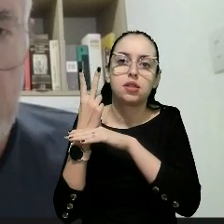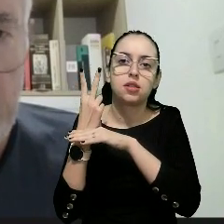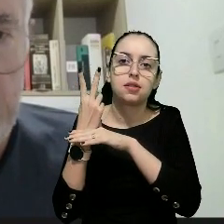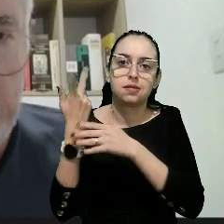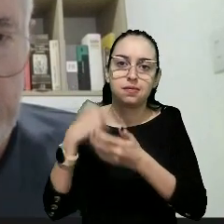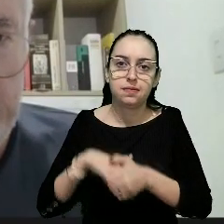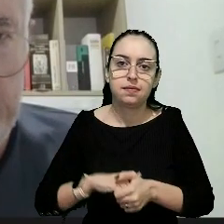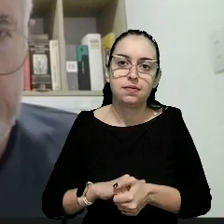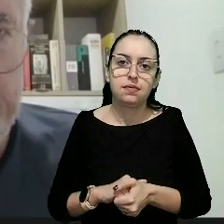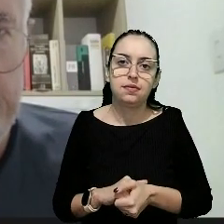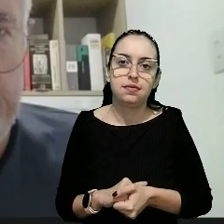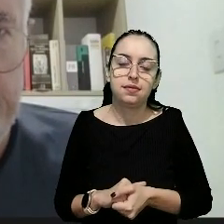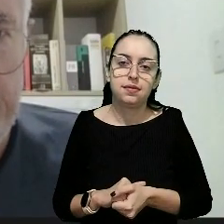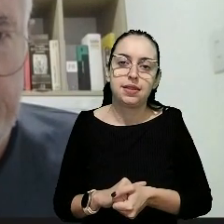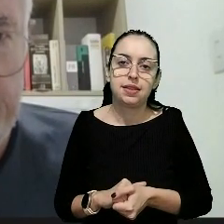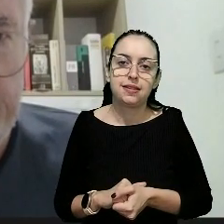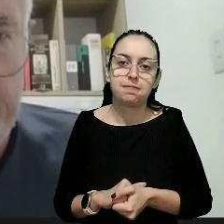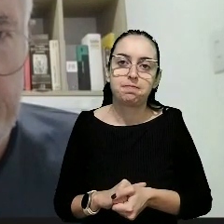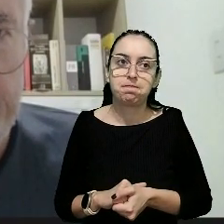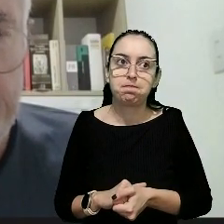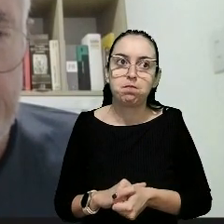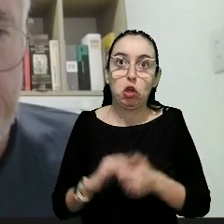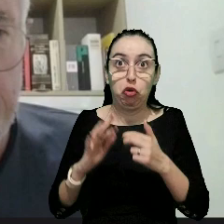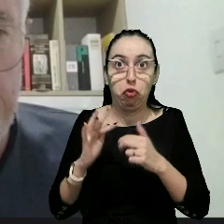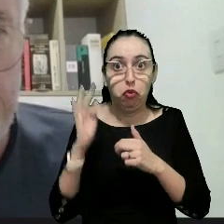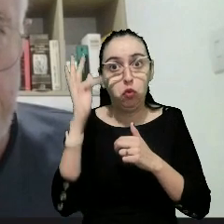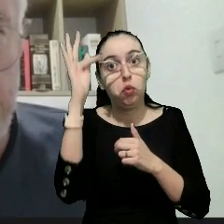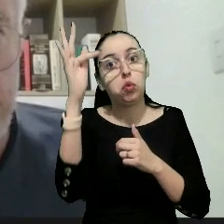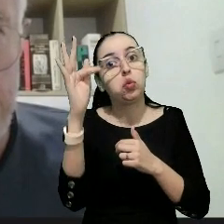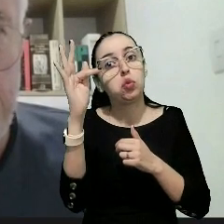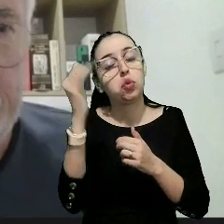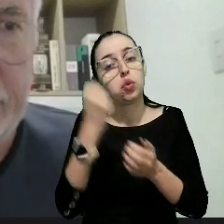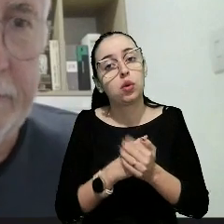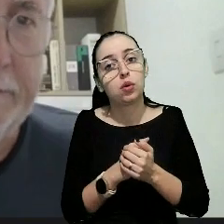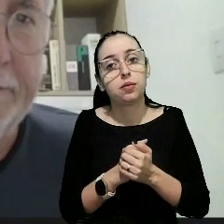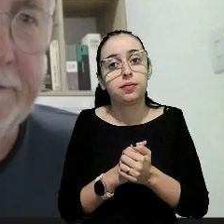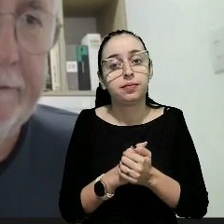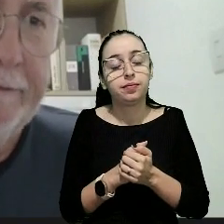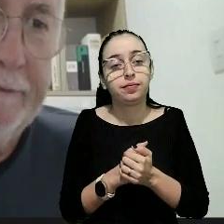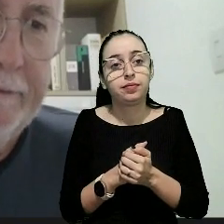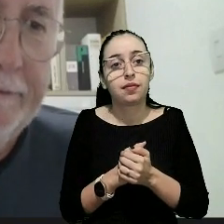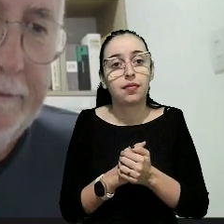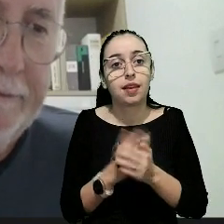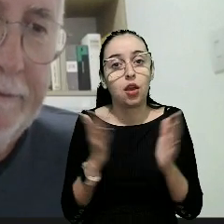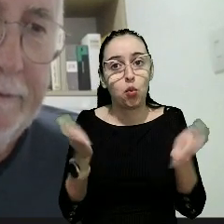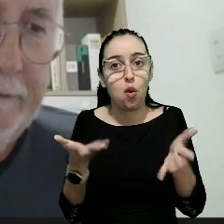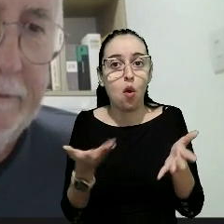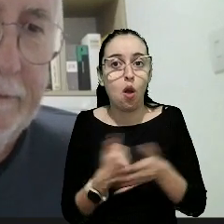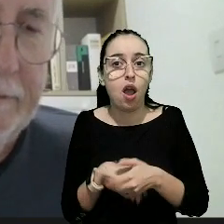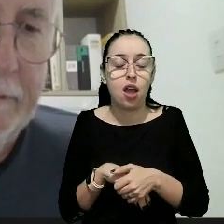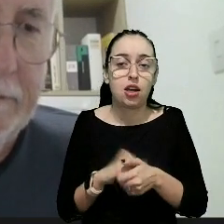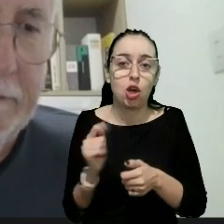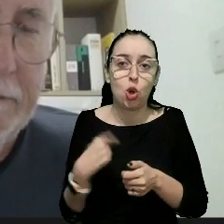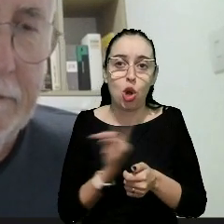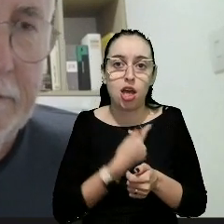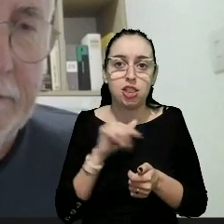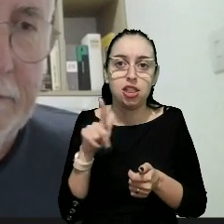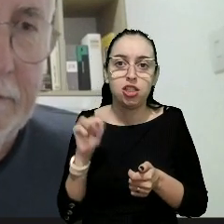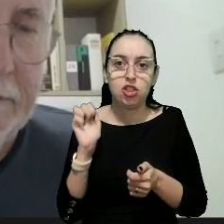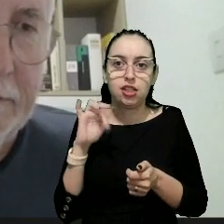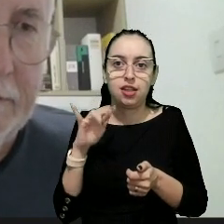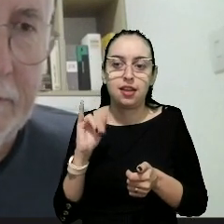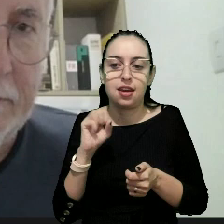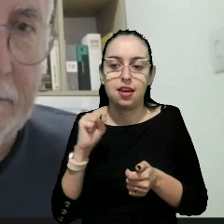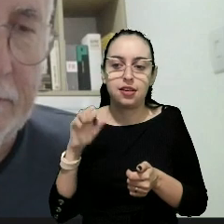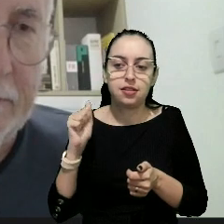os valores mudarem. Espero que não ainda na nossa